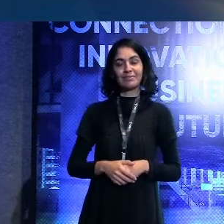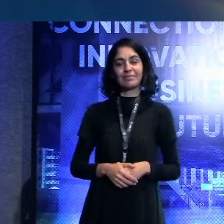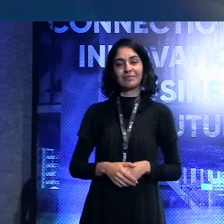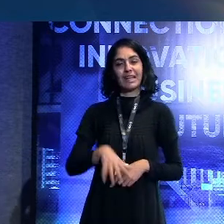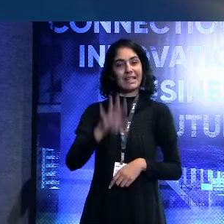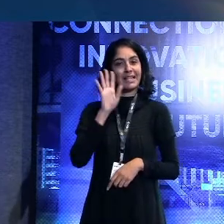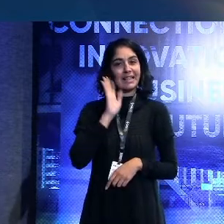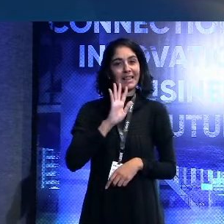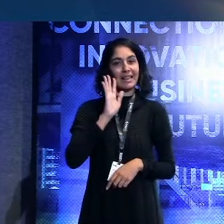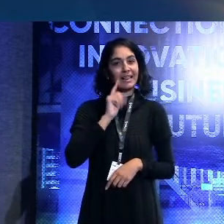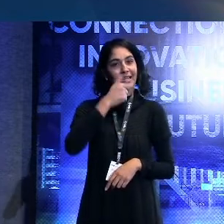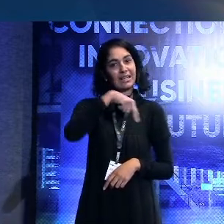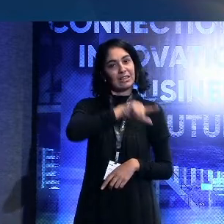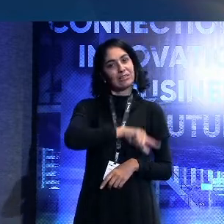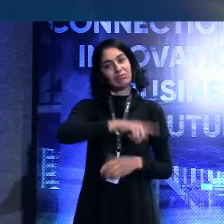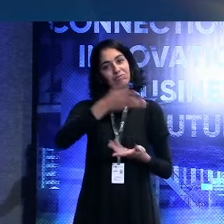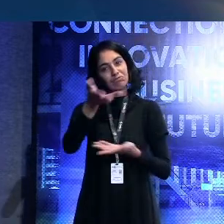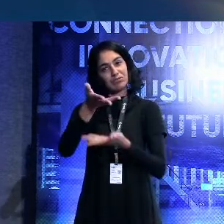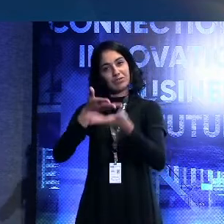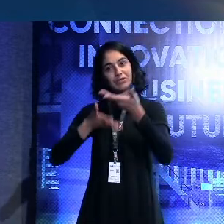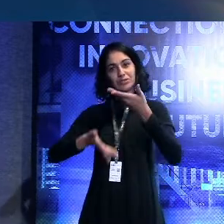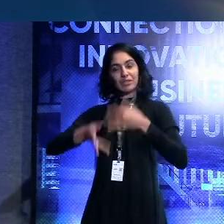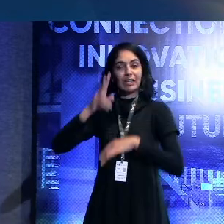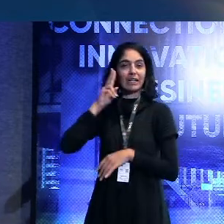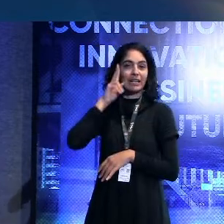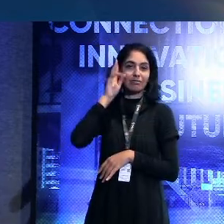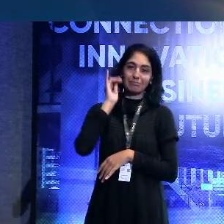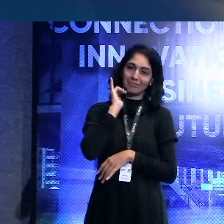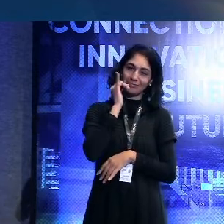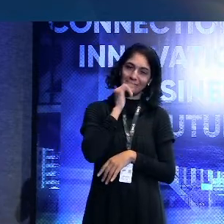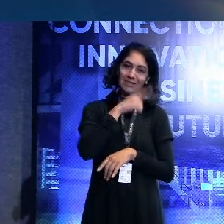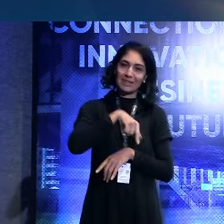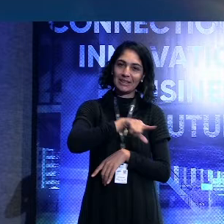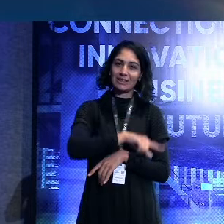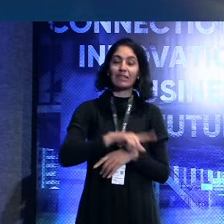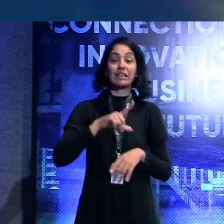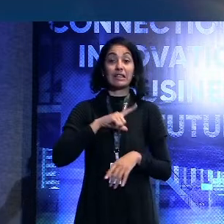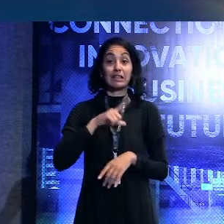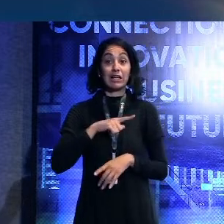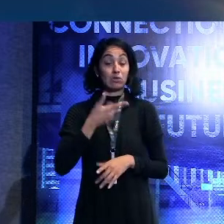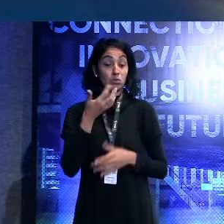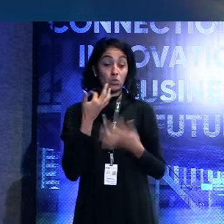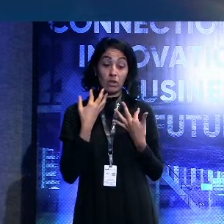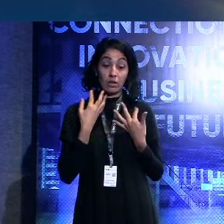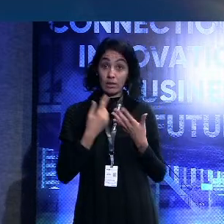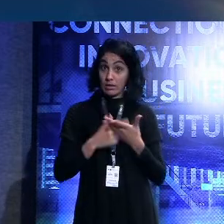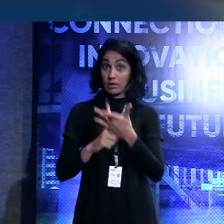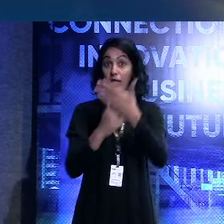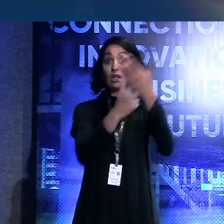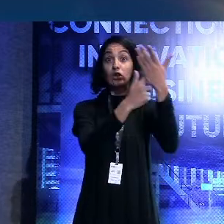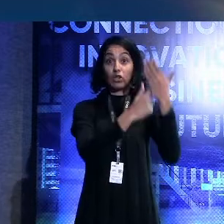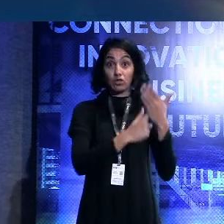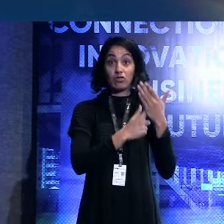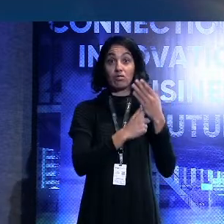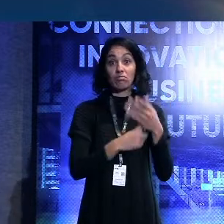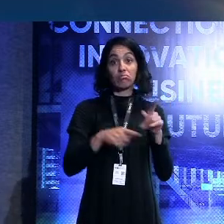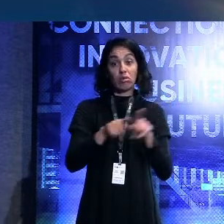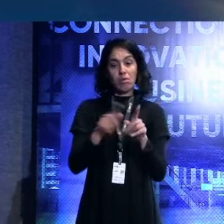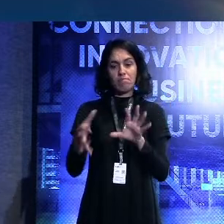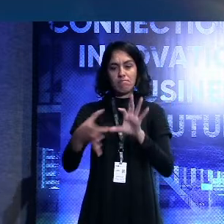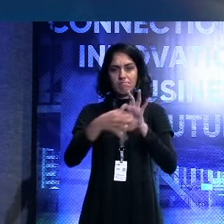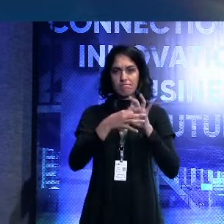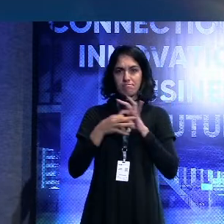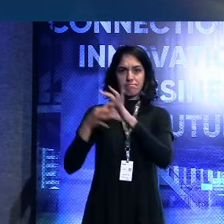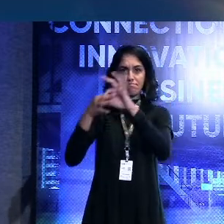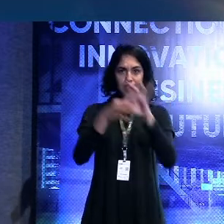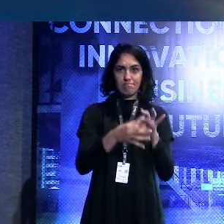aqui compartilhando um pouco dessa história com todo mundo. Tudo isso passa por muita tecnologia para fazer todas essas conexões, para realmente tornar tudo isso muito